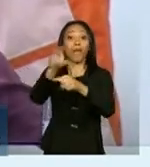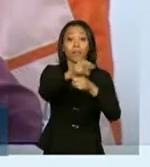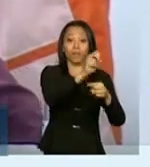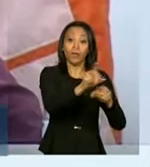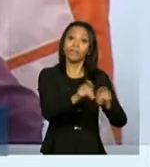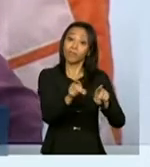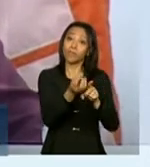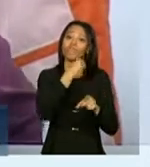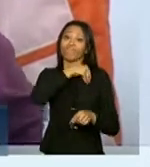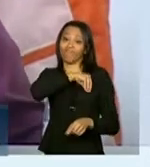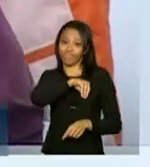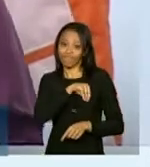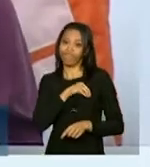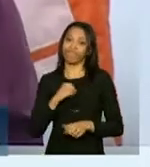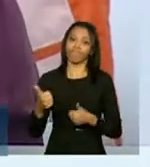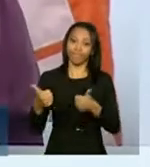renda.